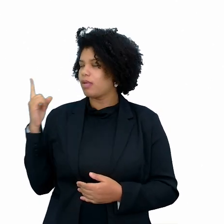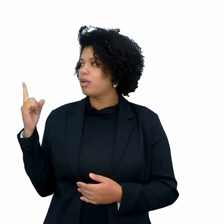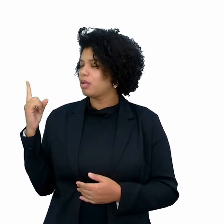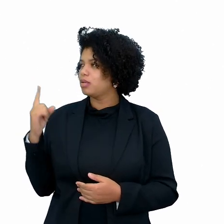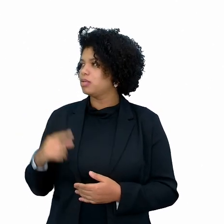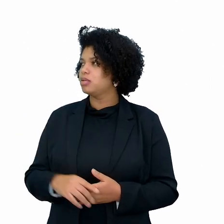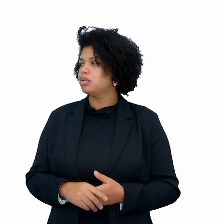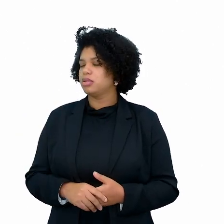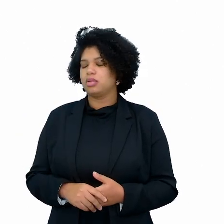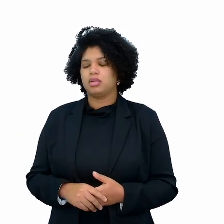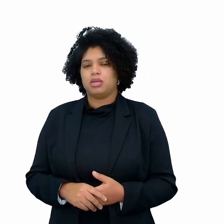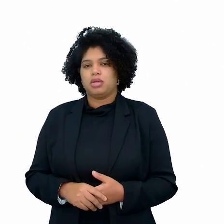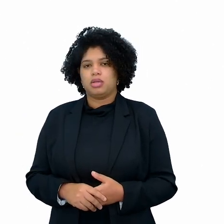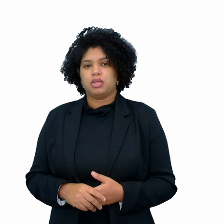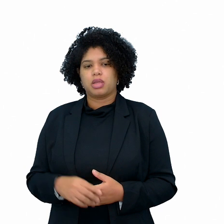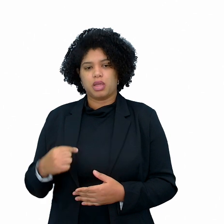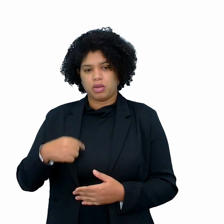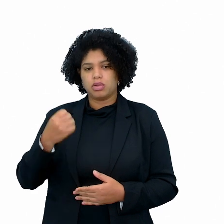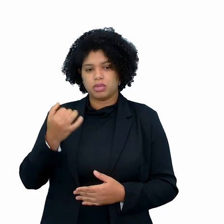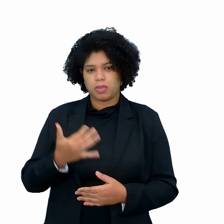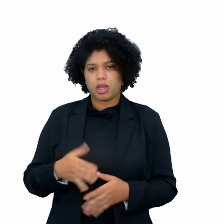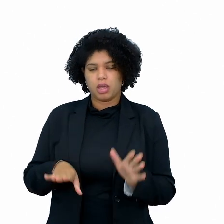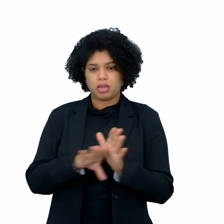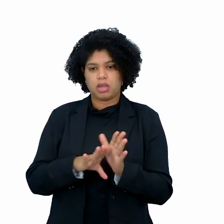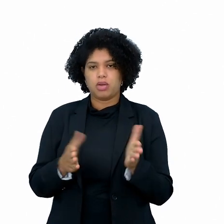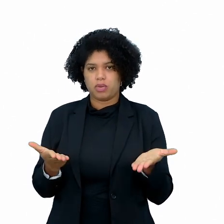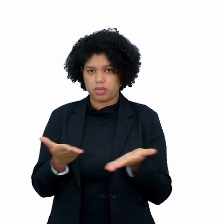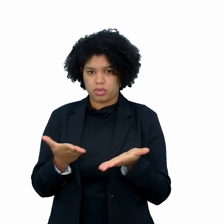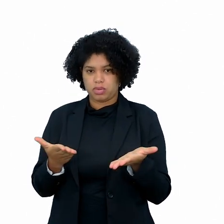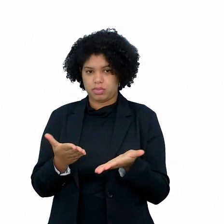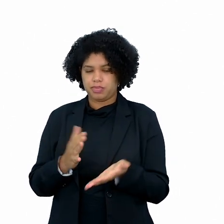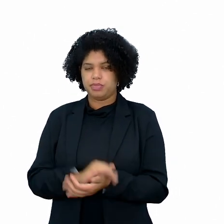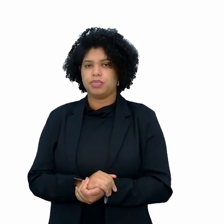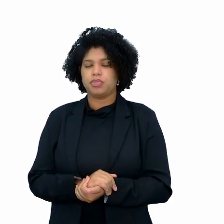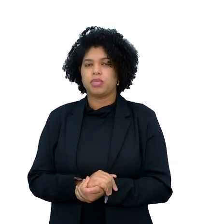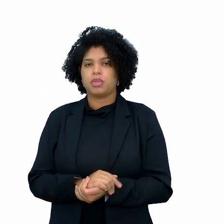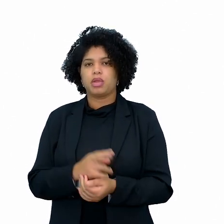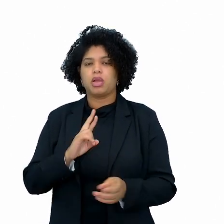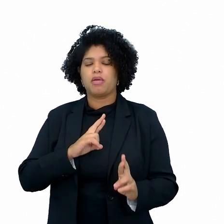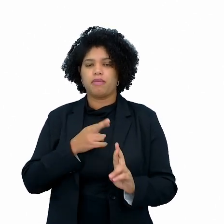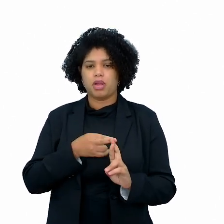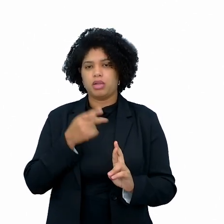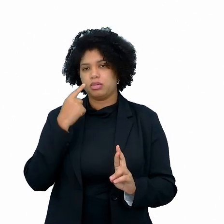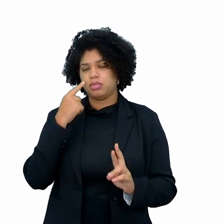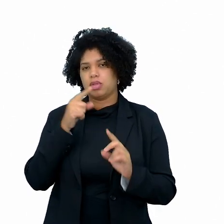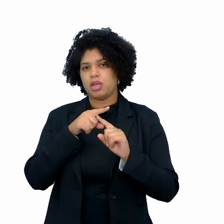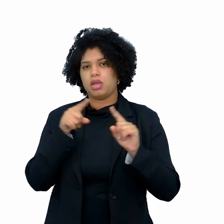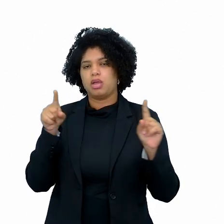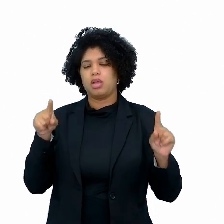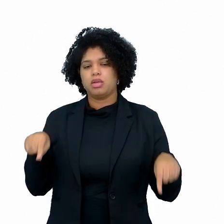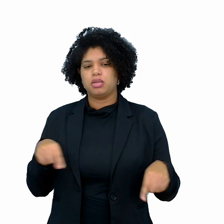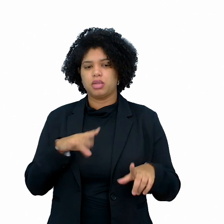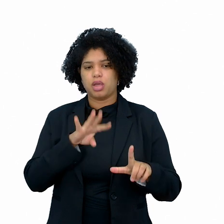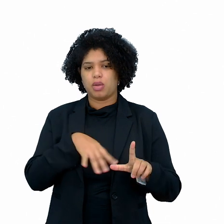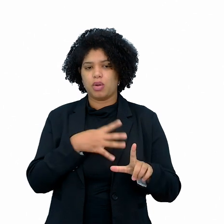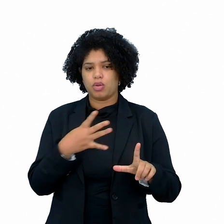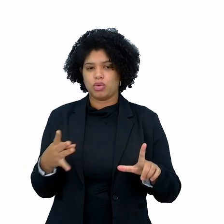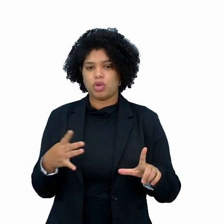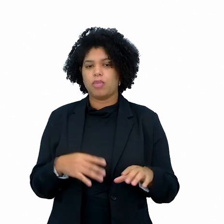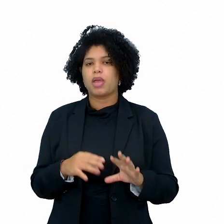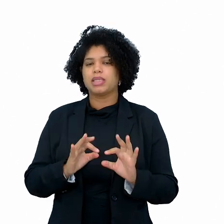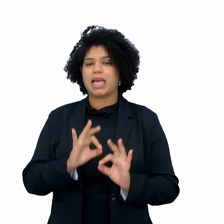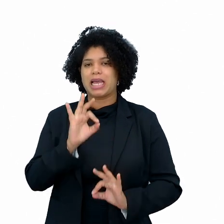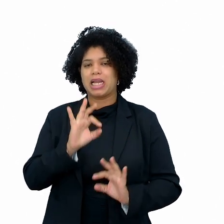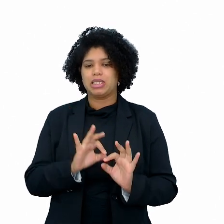tabela, né, tudo que eu falei até agora, assim, referenciando a tabela, né, o nome da grandeza,